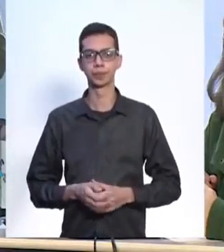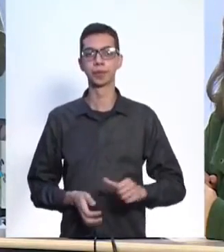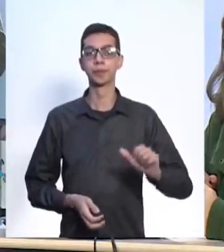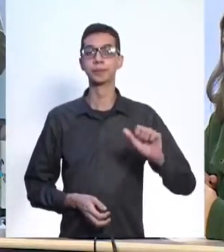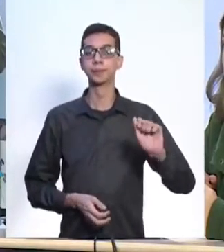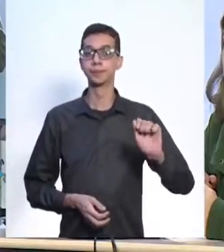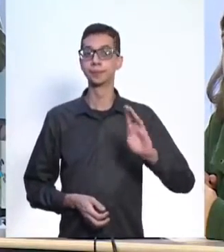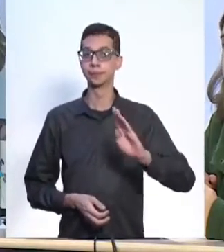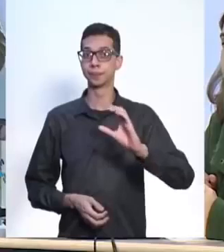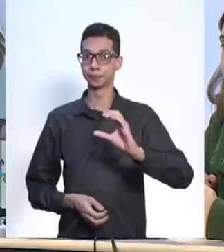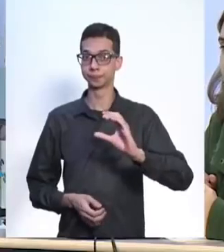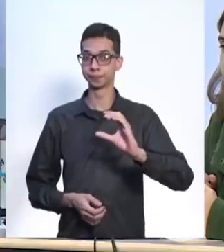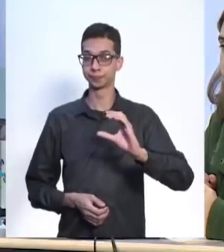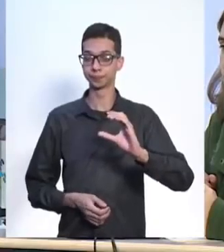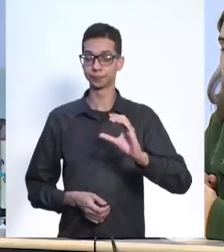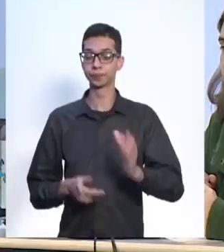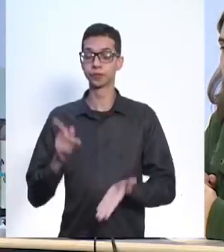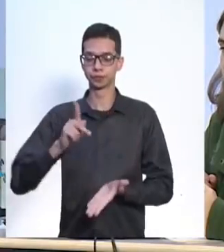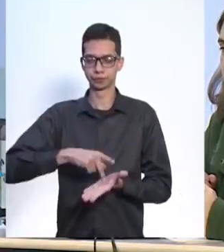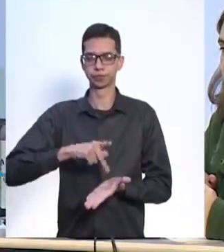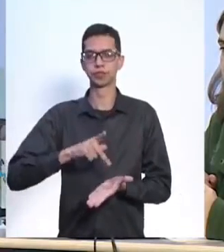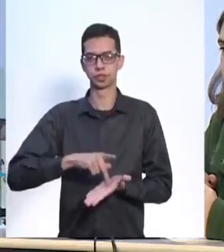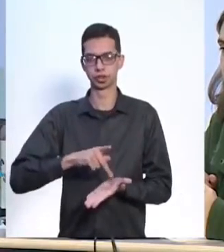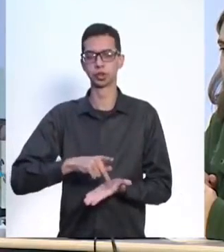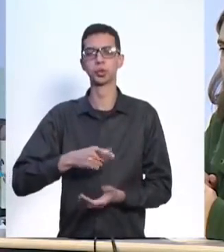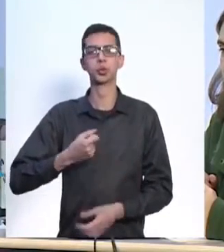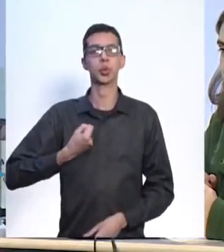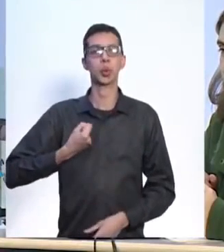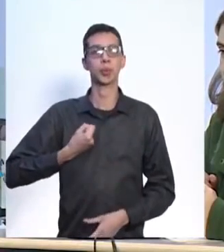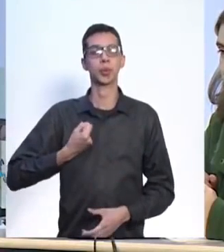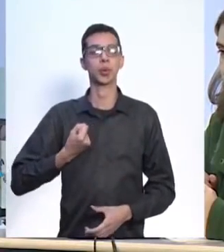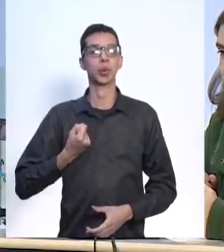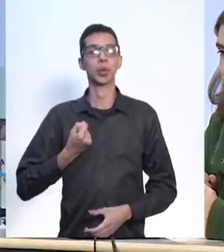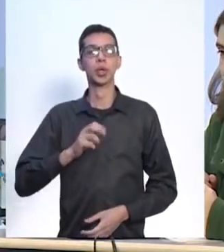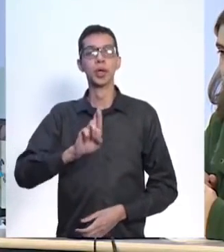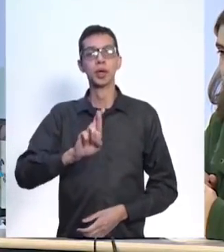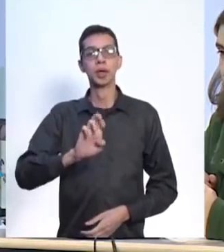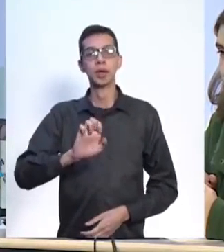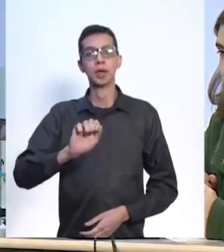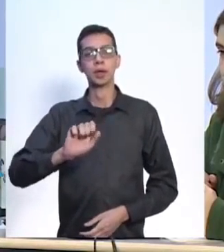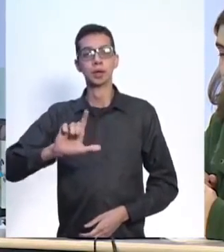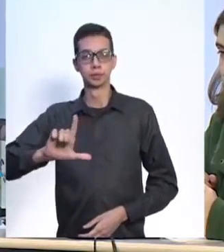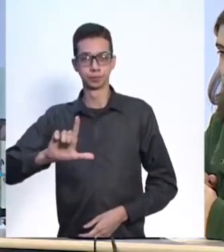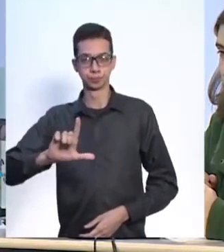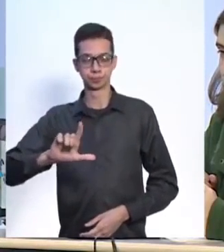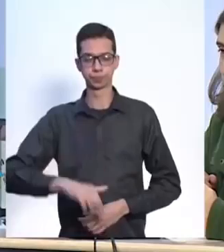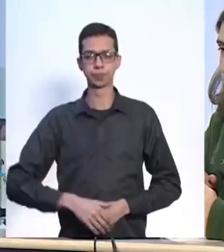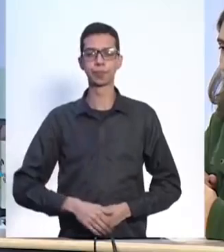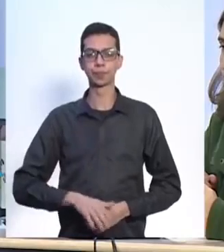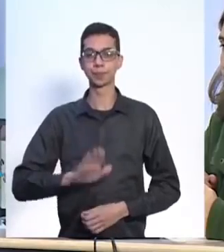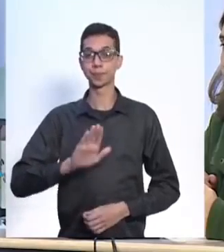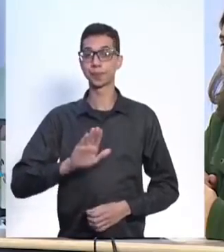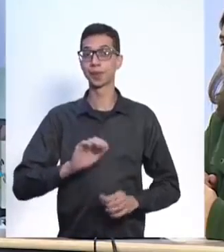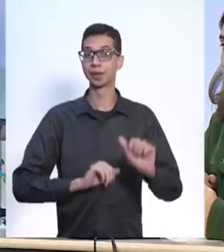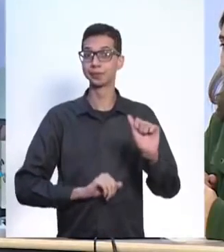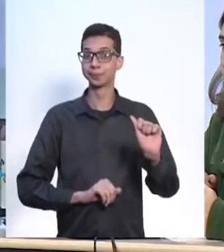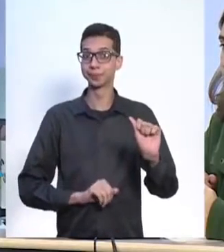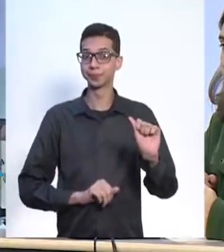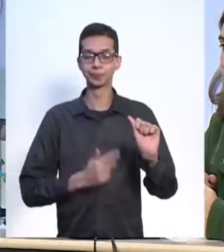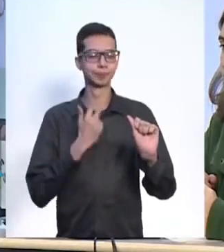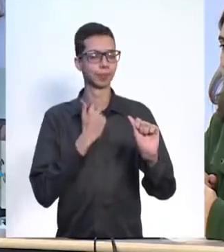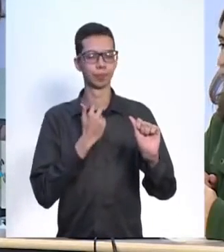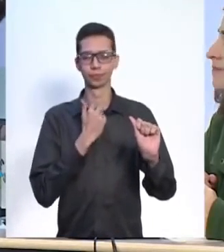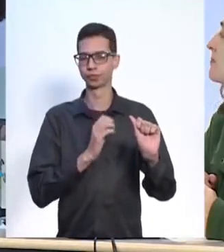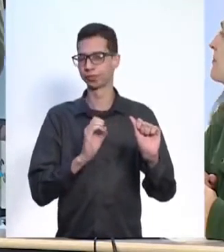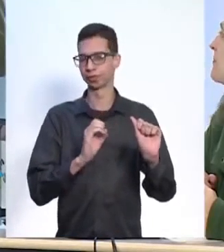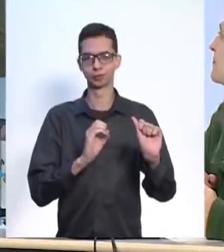valores reais. Então, pode ser qualquer número do conjunto dos reais. Menos para o a. O a não pode ser